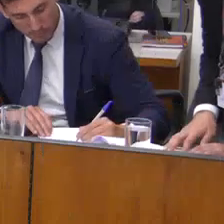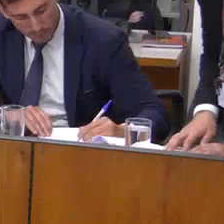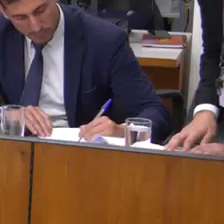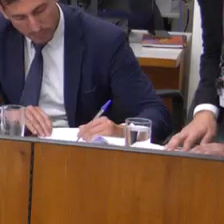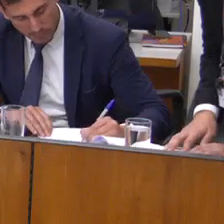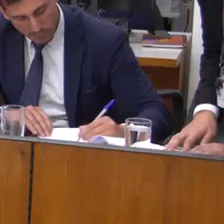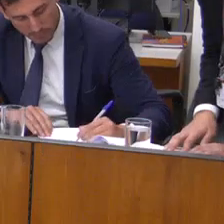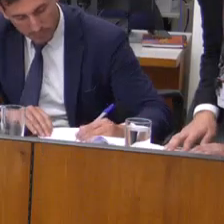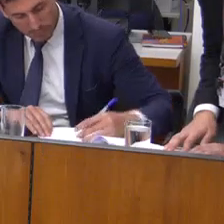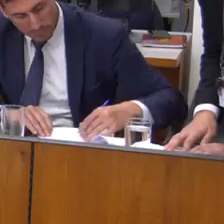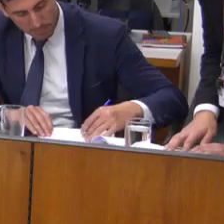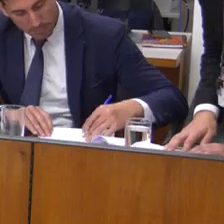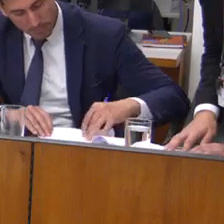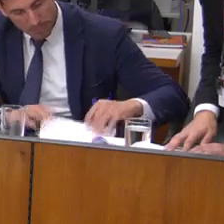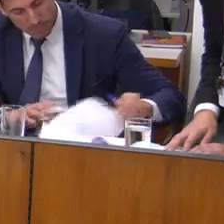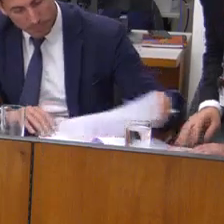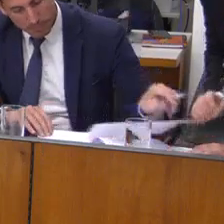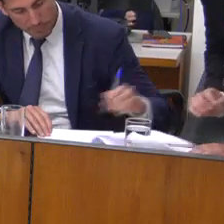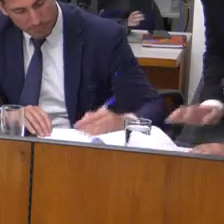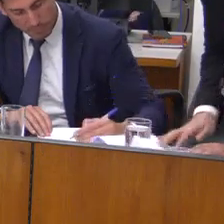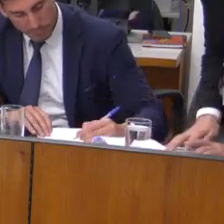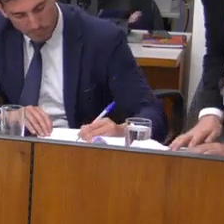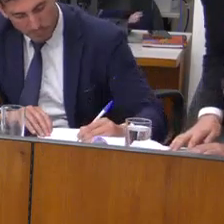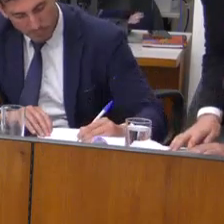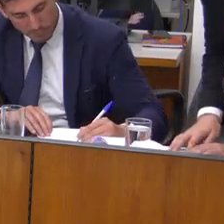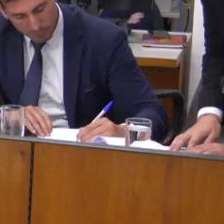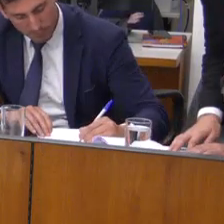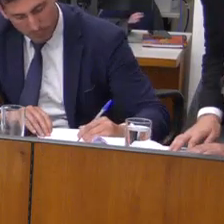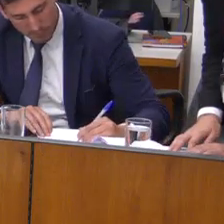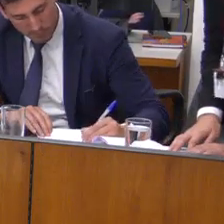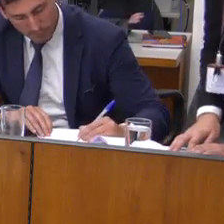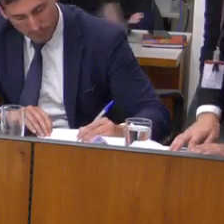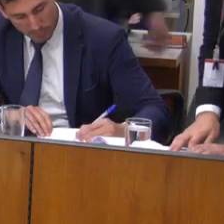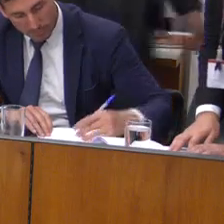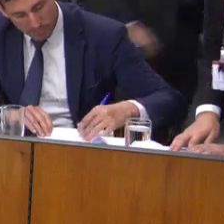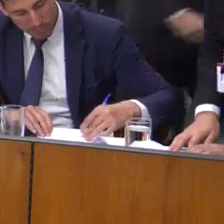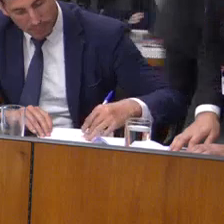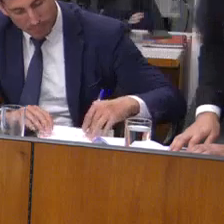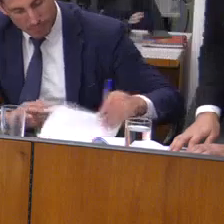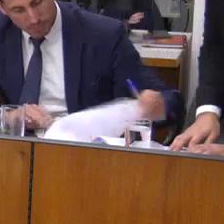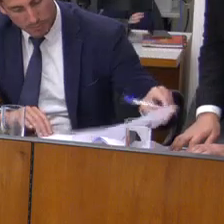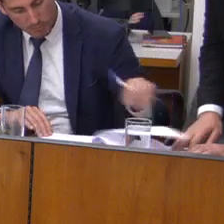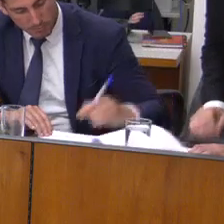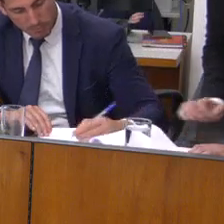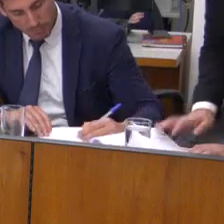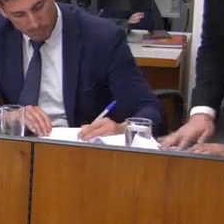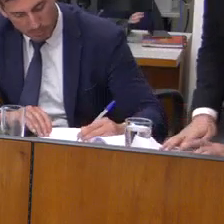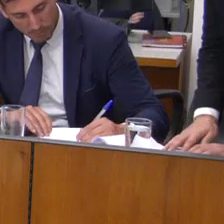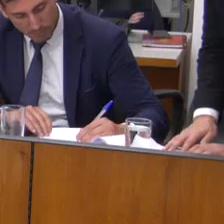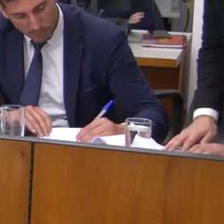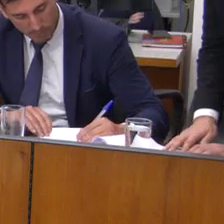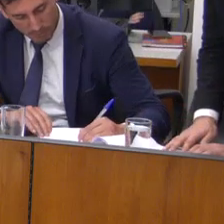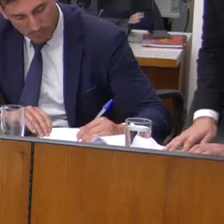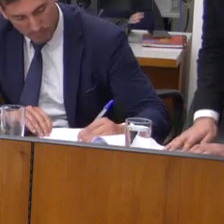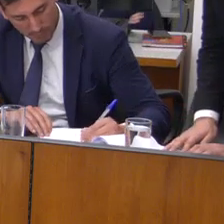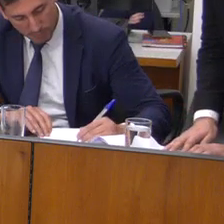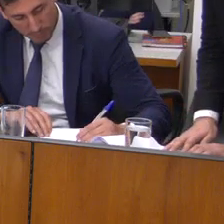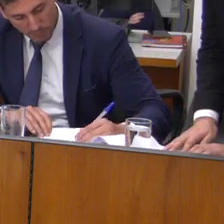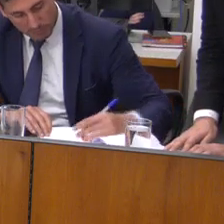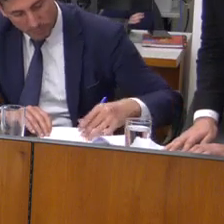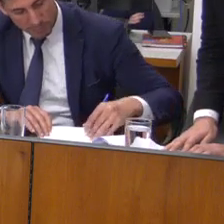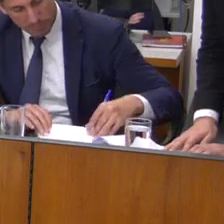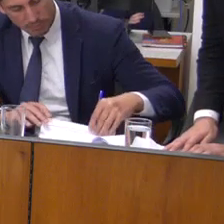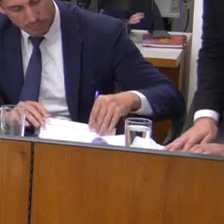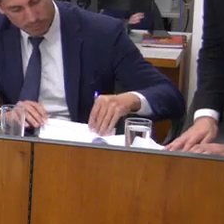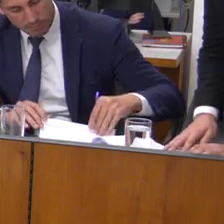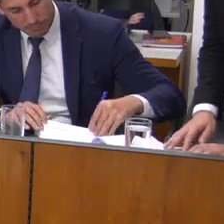Fábio com a palavra é interessante né a gente escutar o deputado zela viola como eu consigo escutar